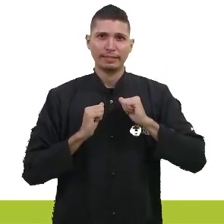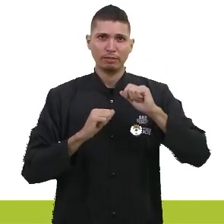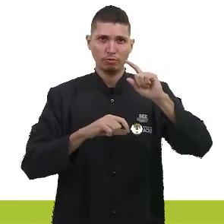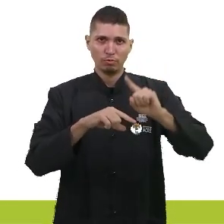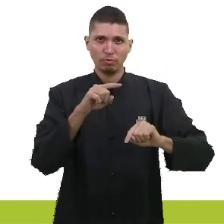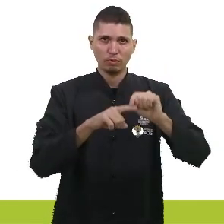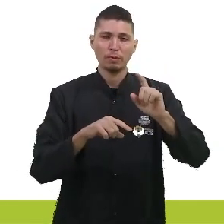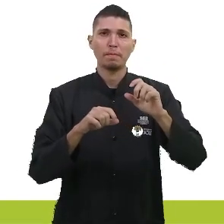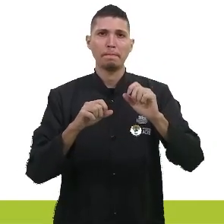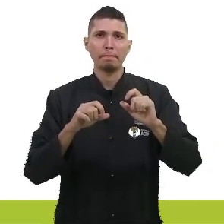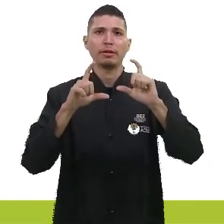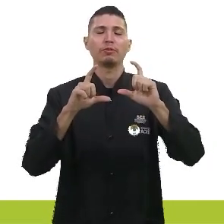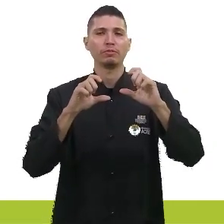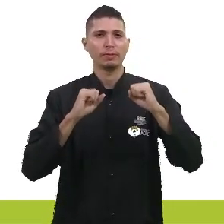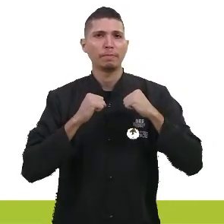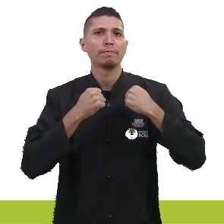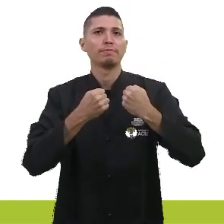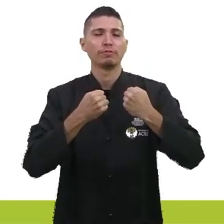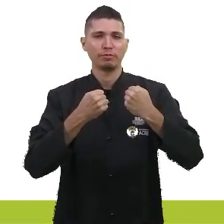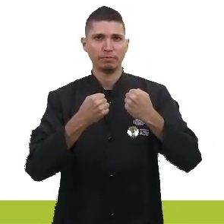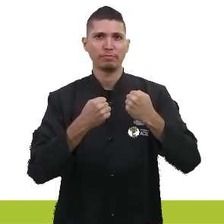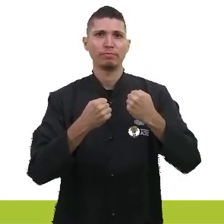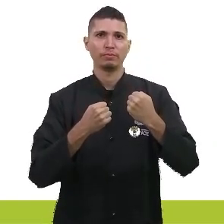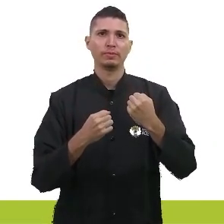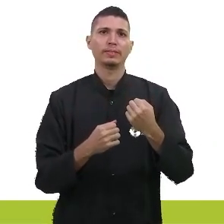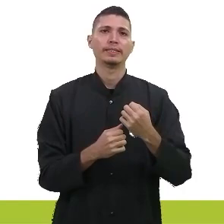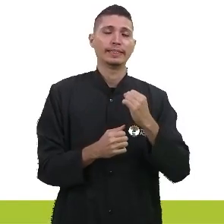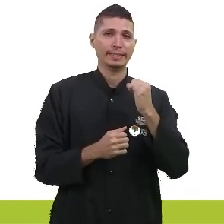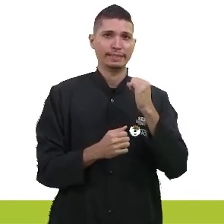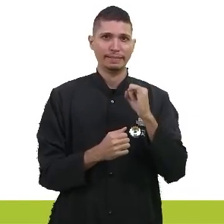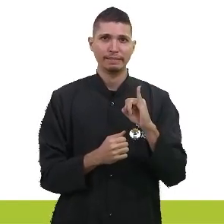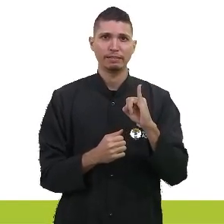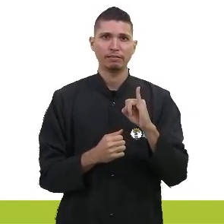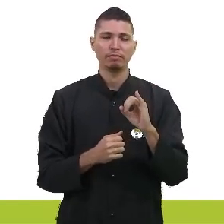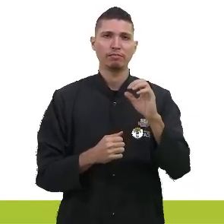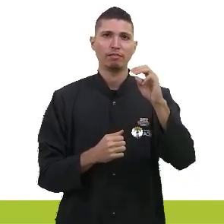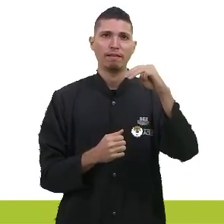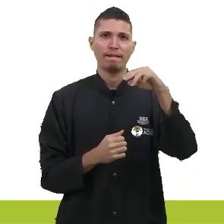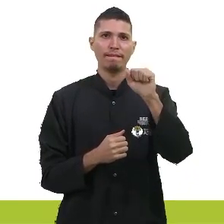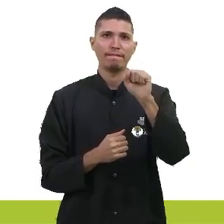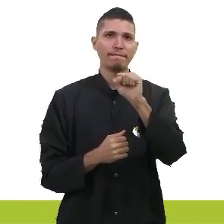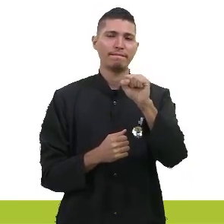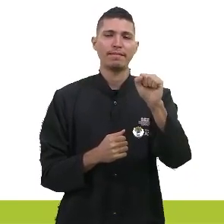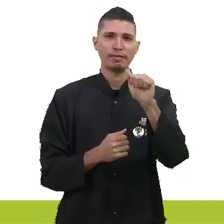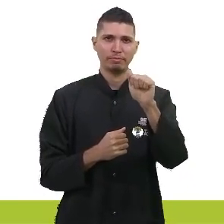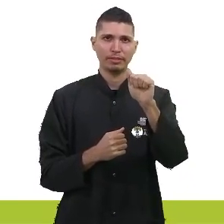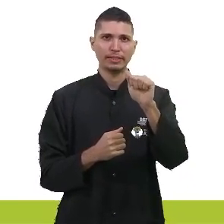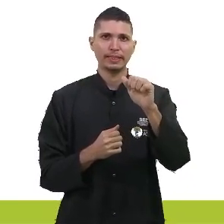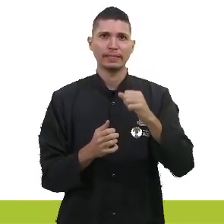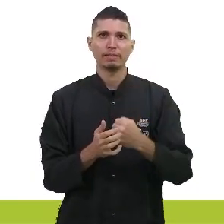maior será a força. Tá? Então, se essa massa ela for